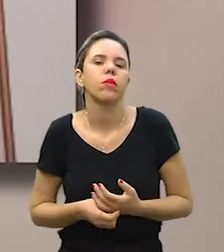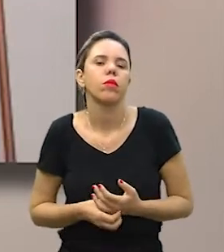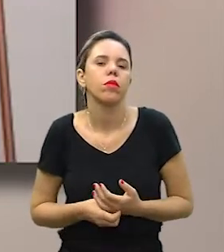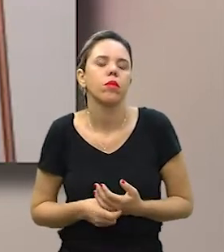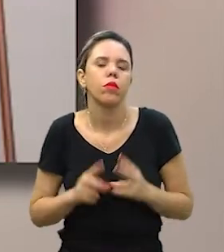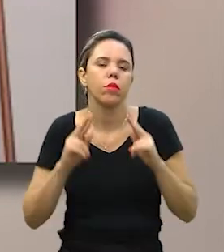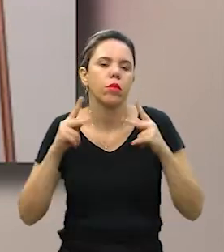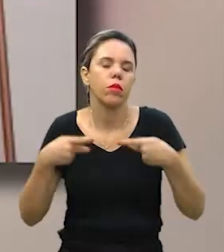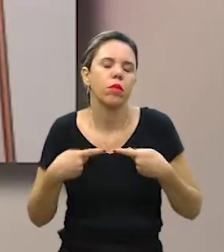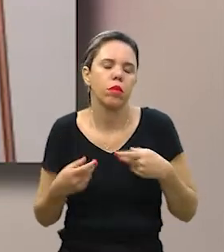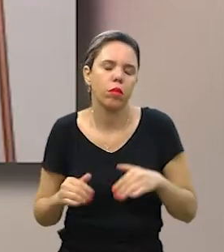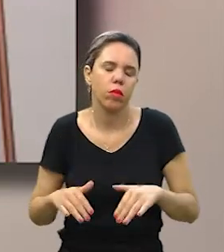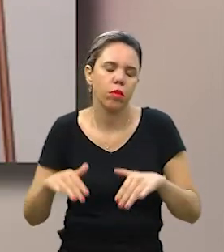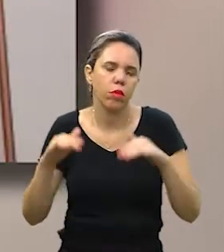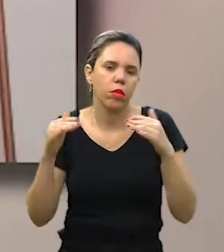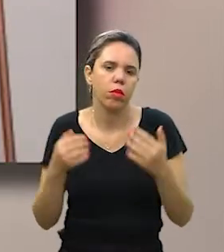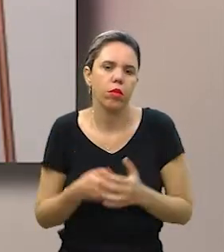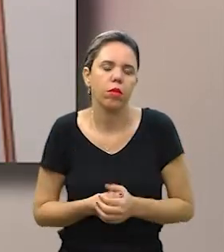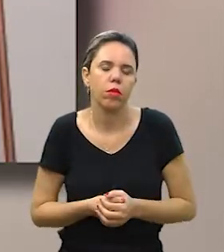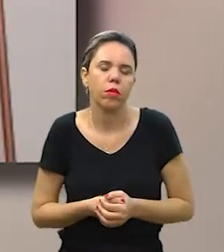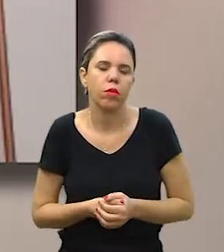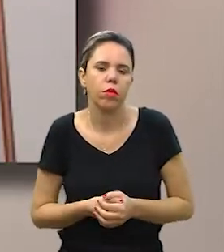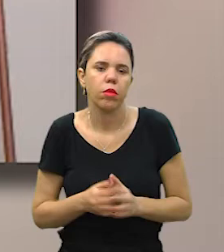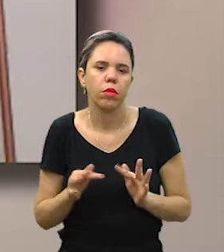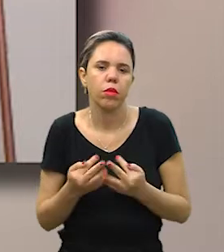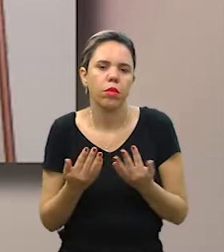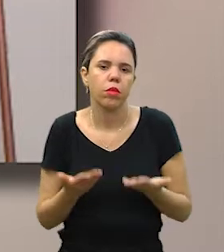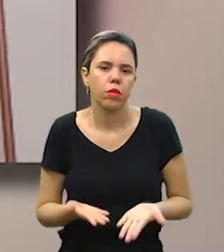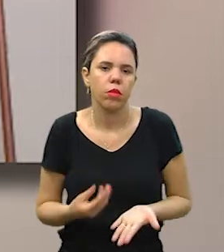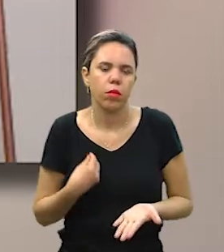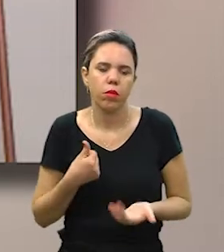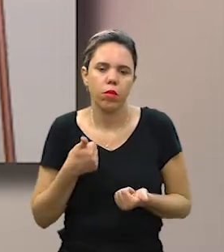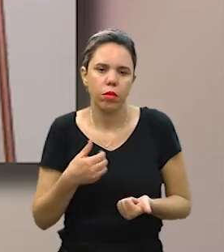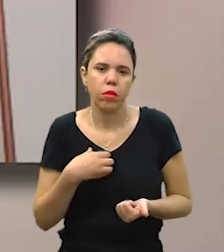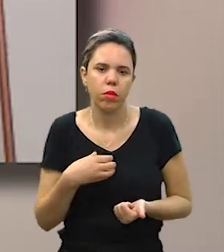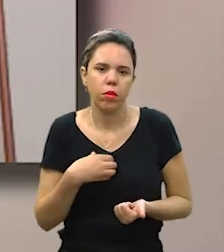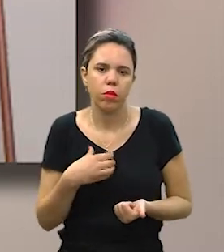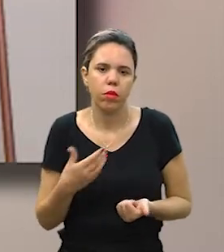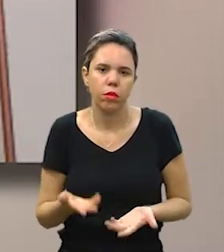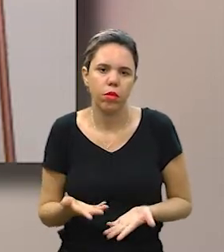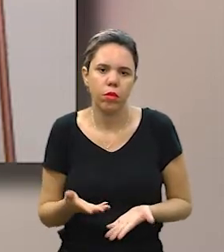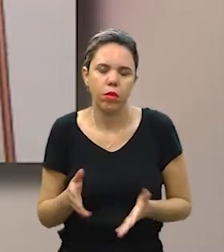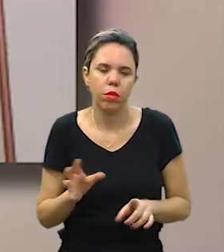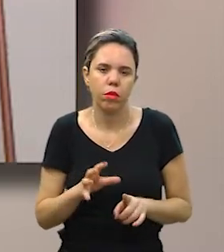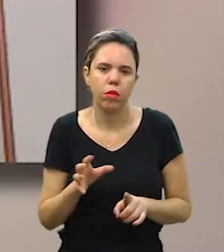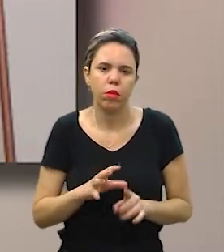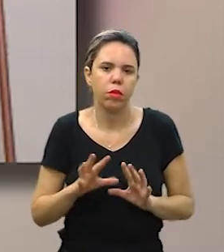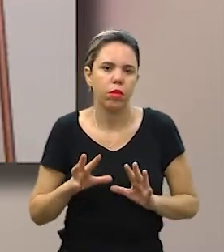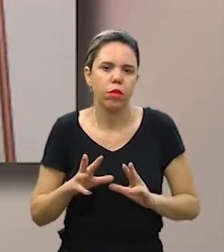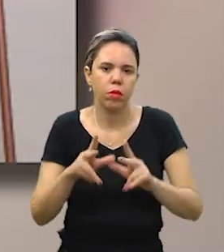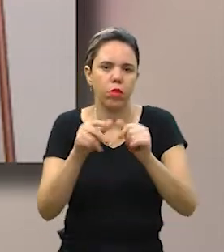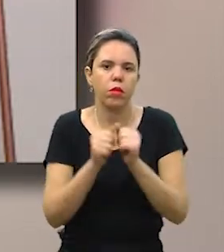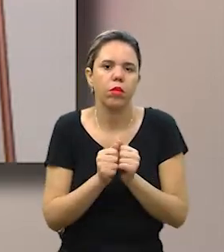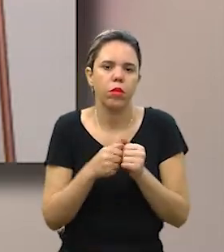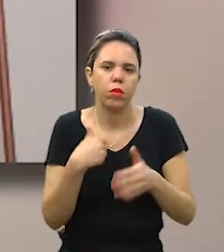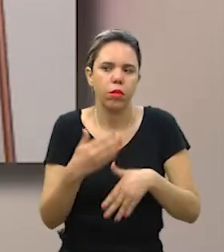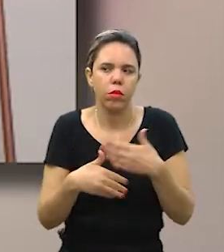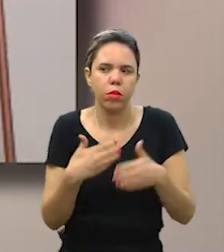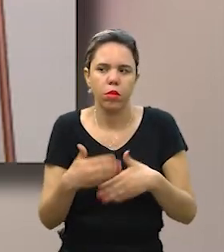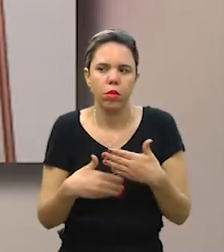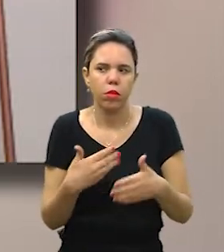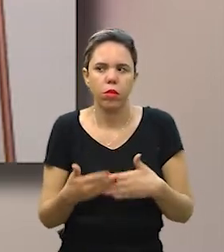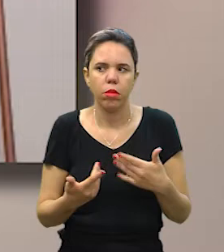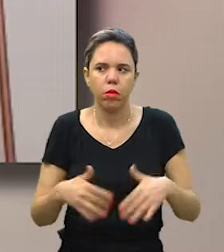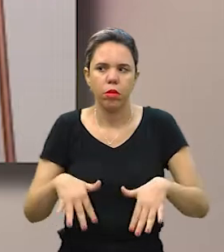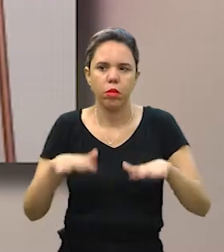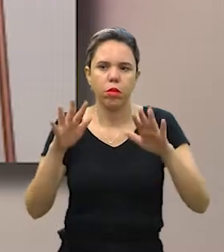desse ser humano em formação. E a família estar bem vai influenciar em todo o processo